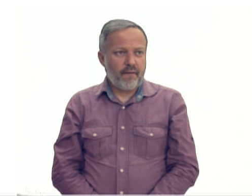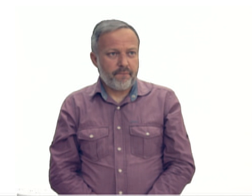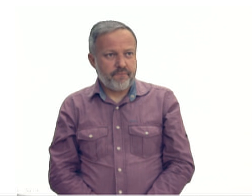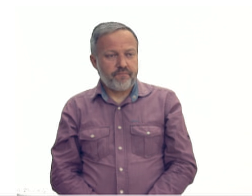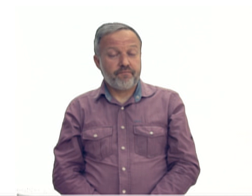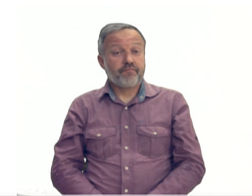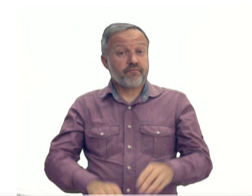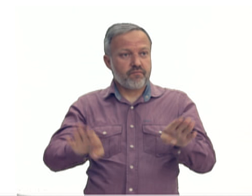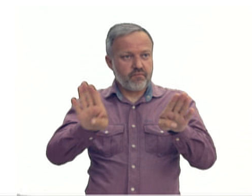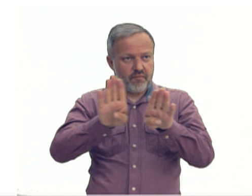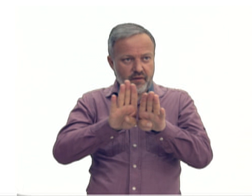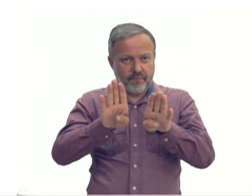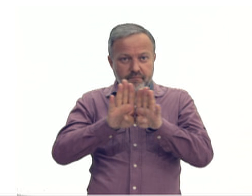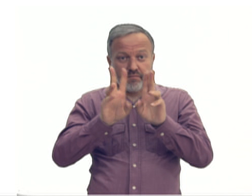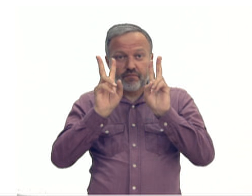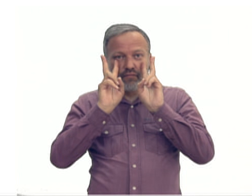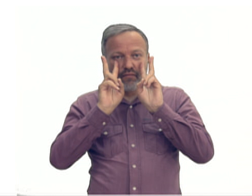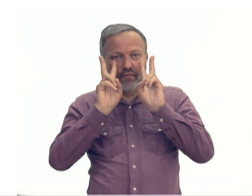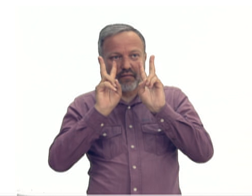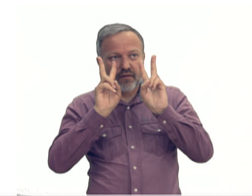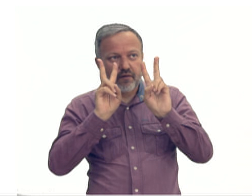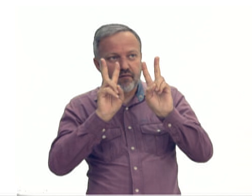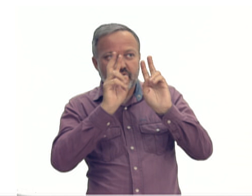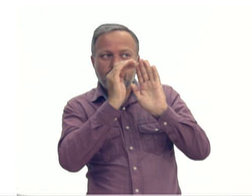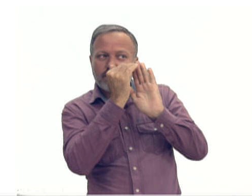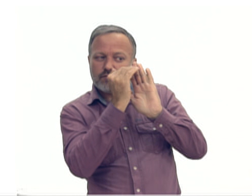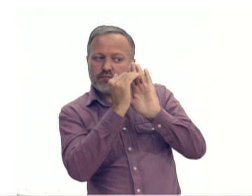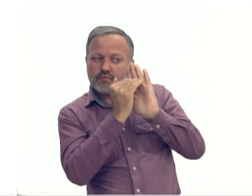Retomar alguns elementos da narrativa